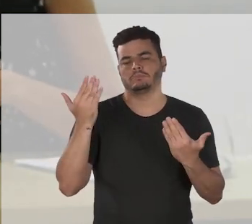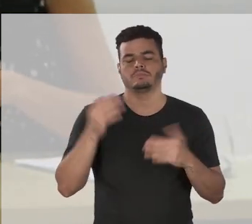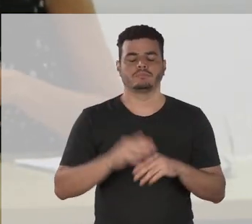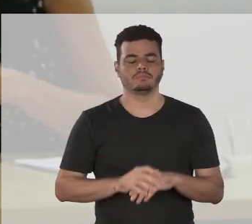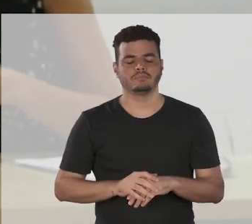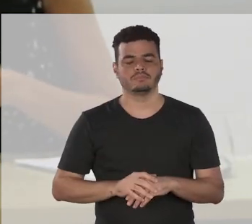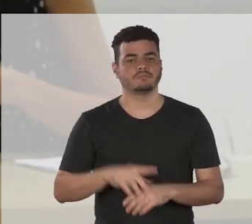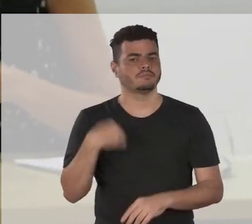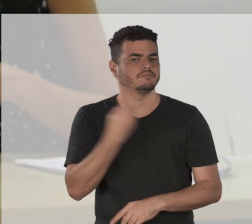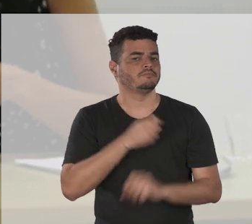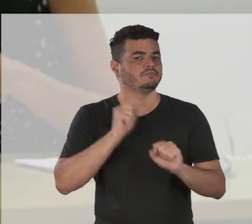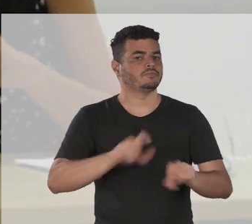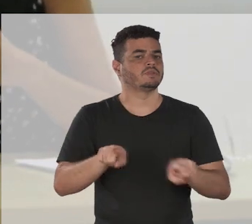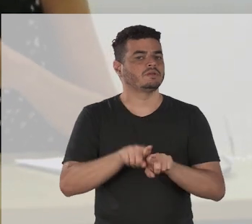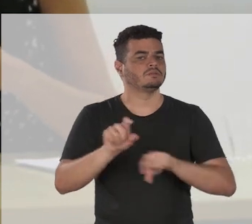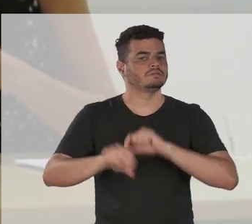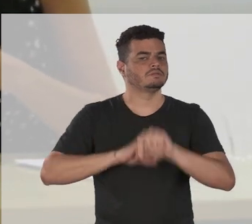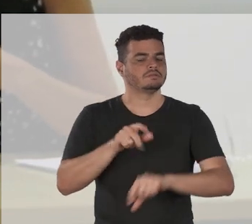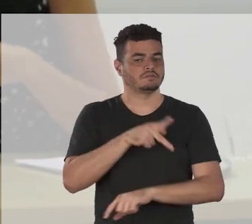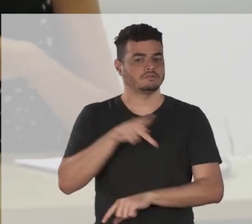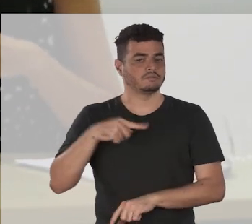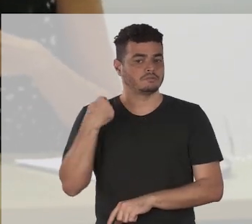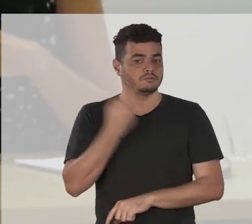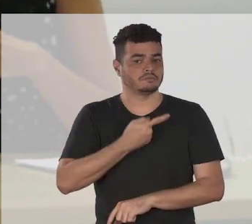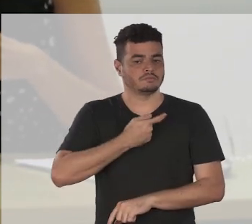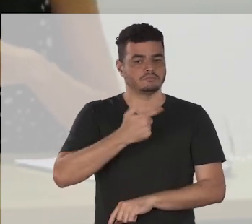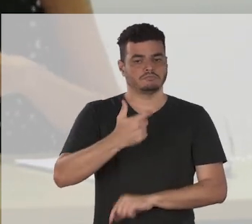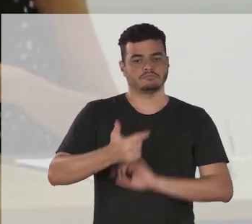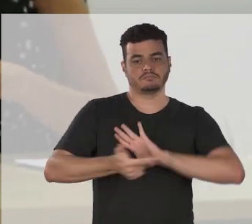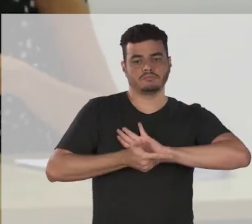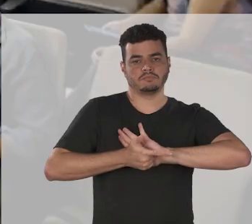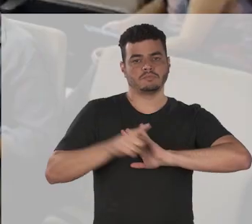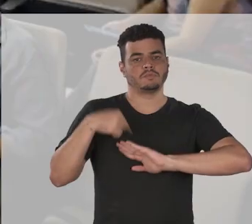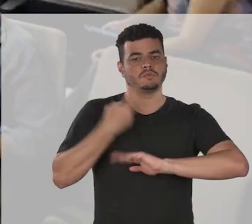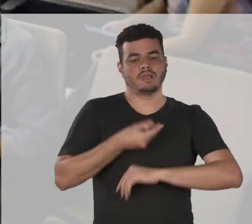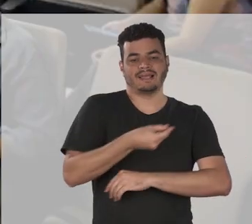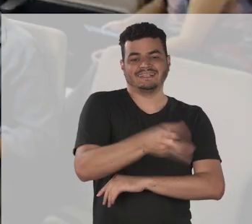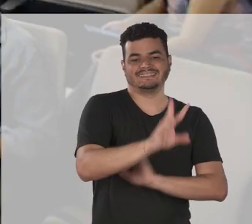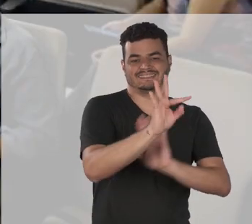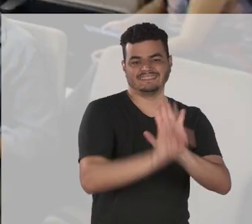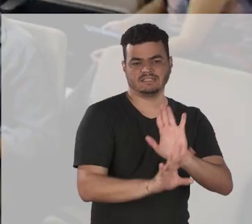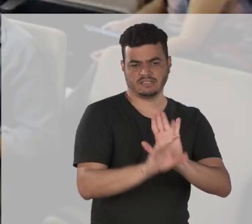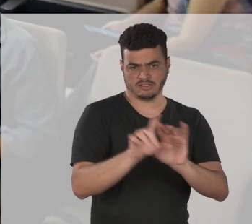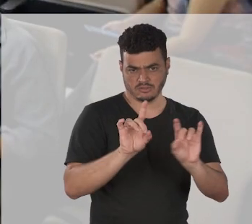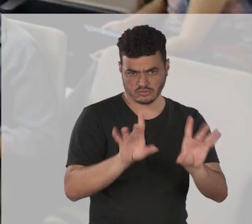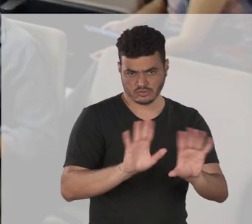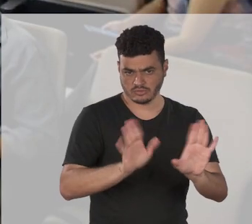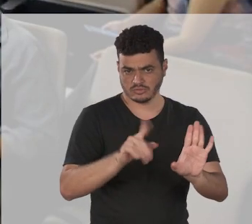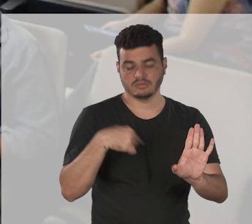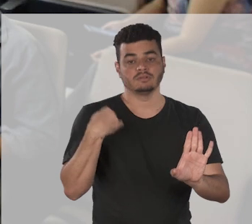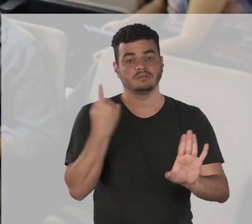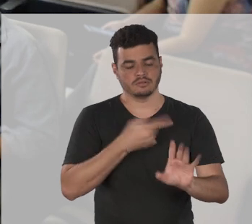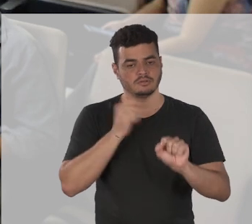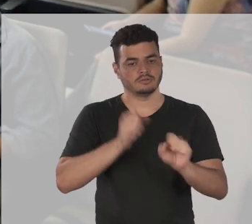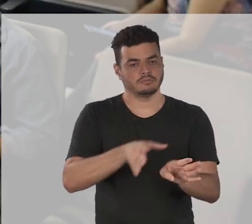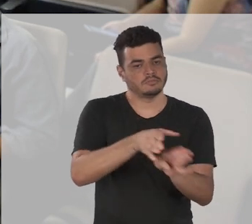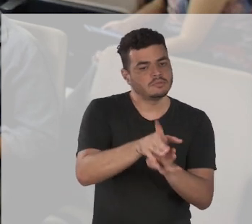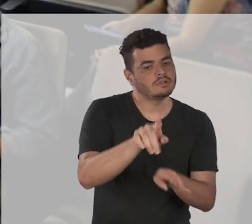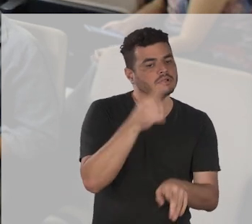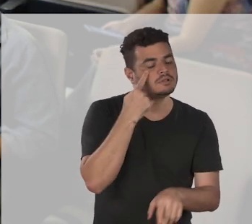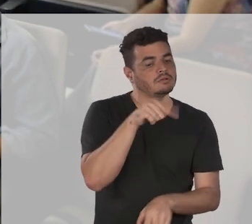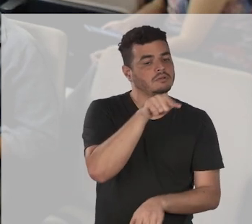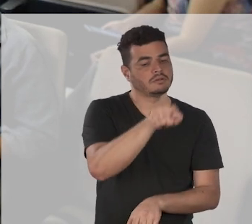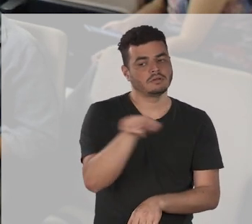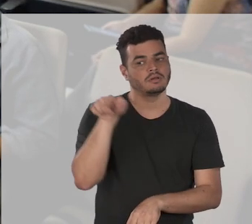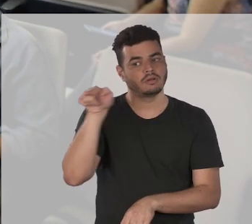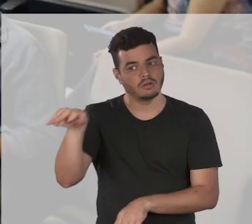como docentes oferecer não apenas o texto, mas guiar os alunos nas edições por aí, né?